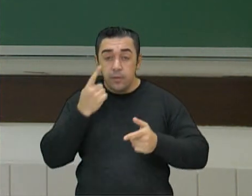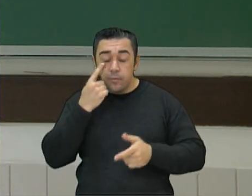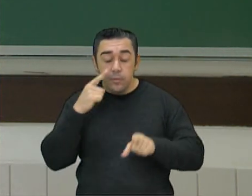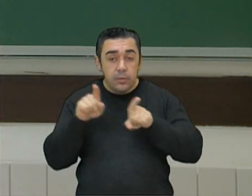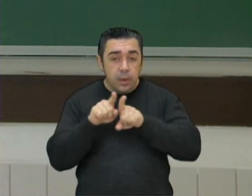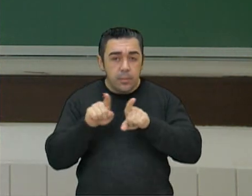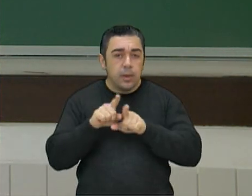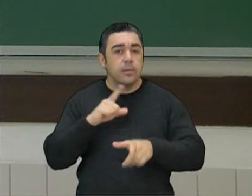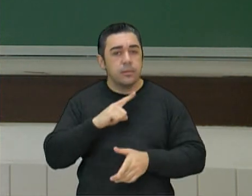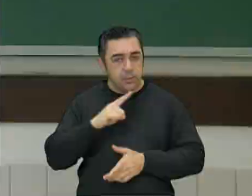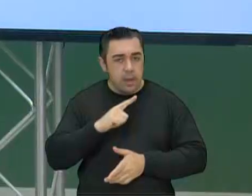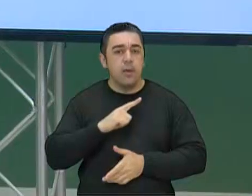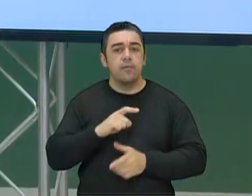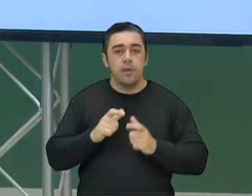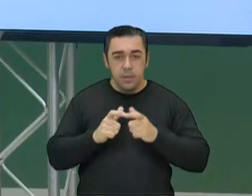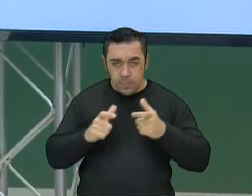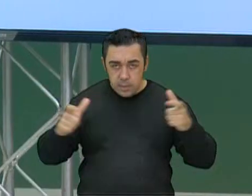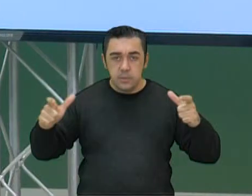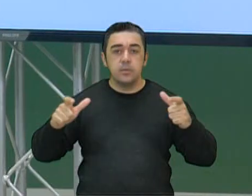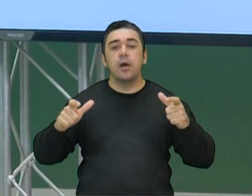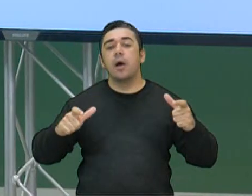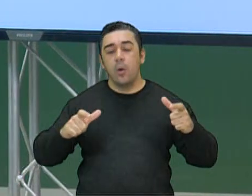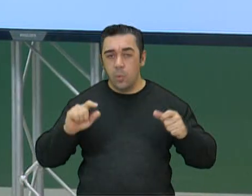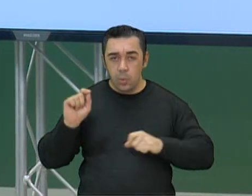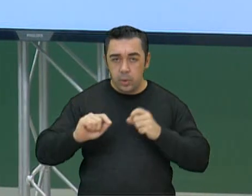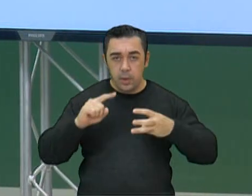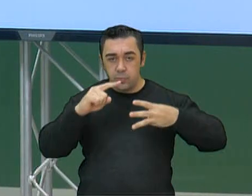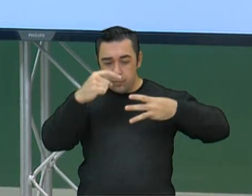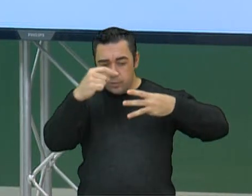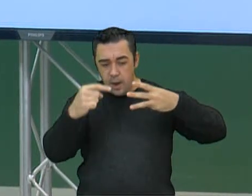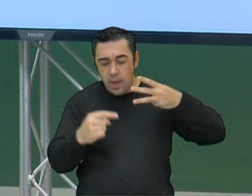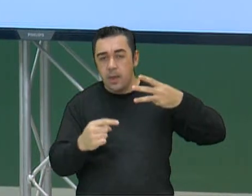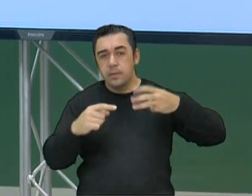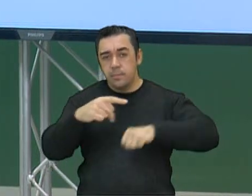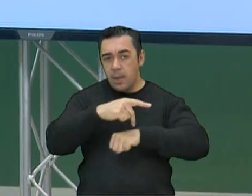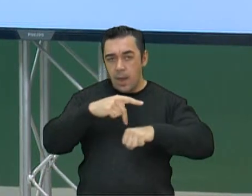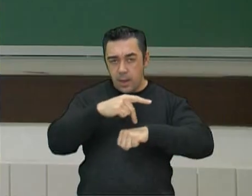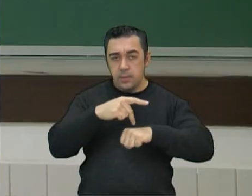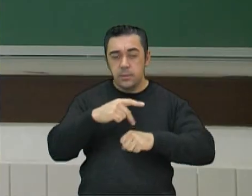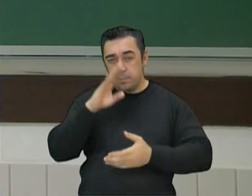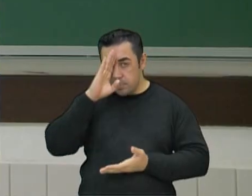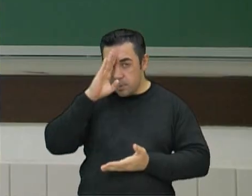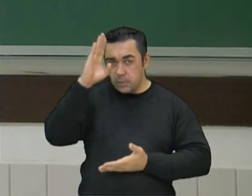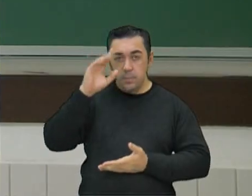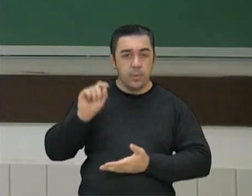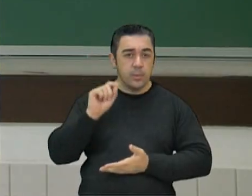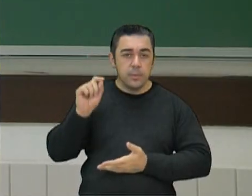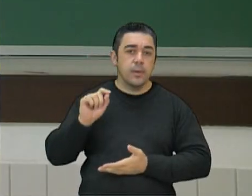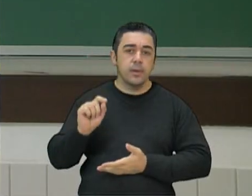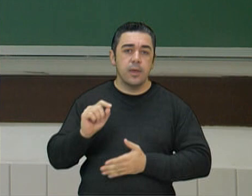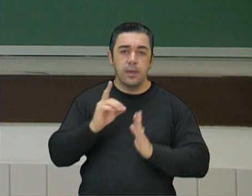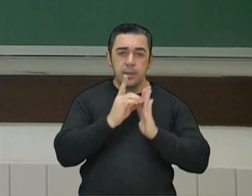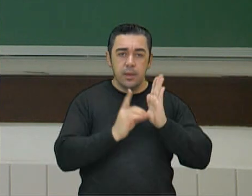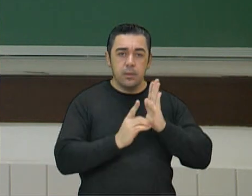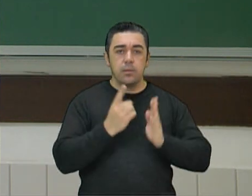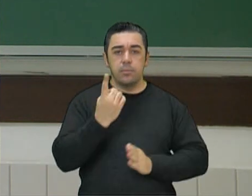houve significativo expansionismo territorial dos países do eixo, principalmente na década de